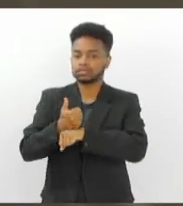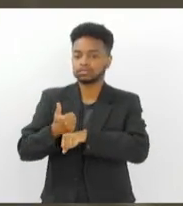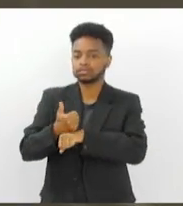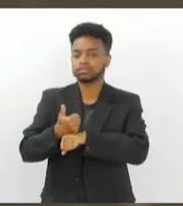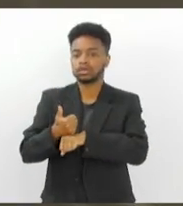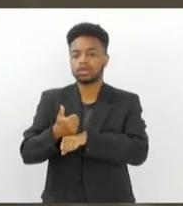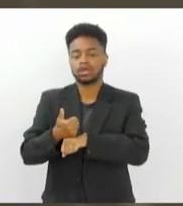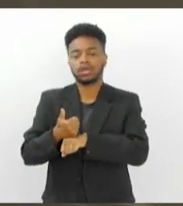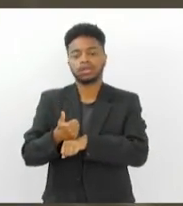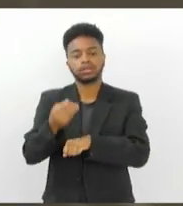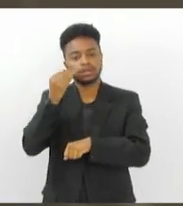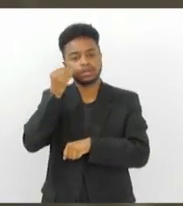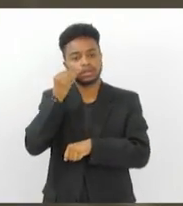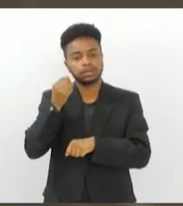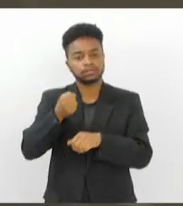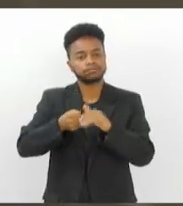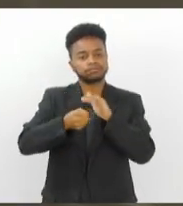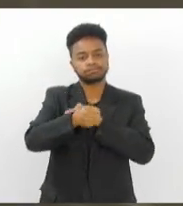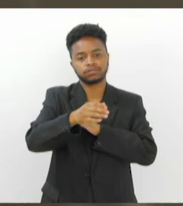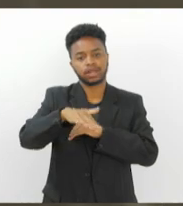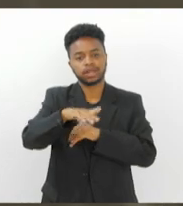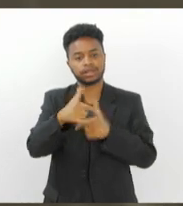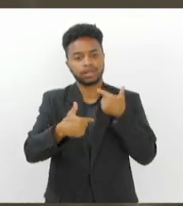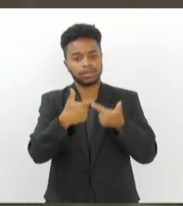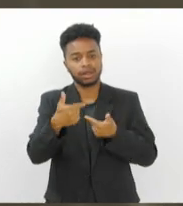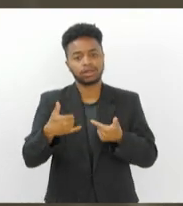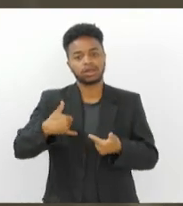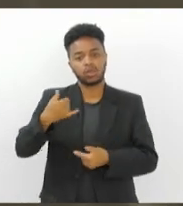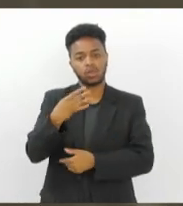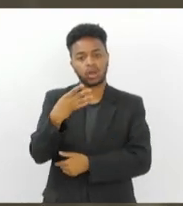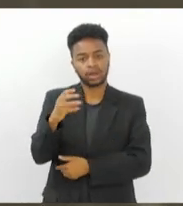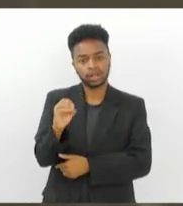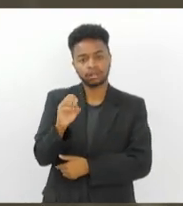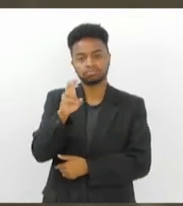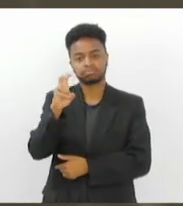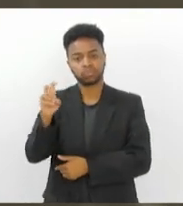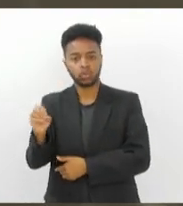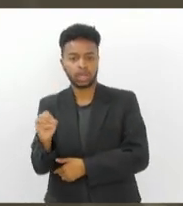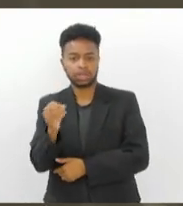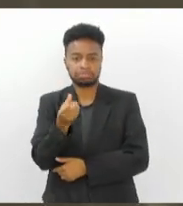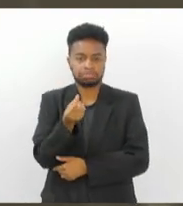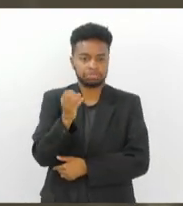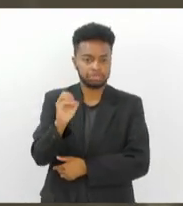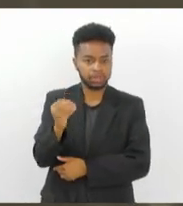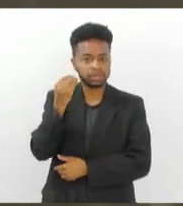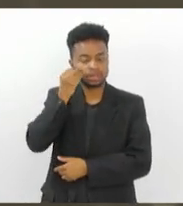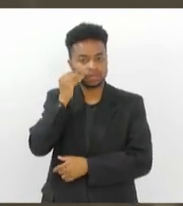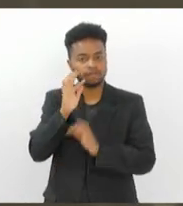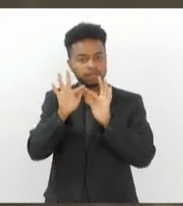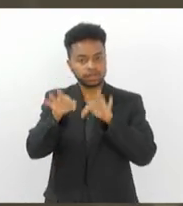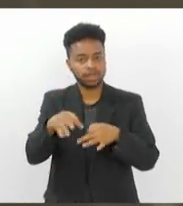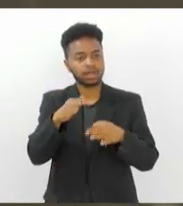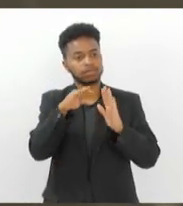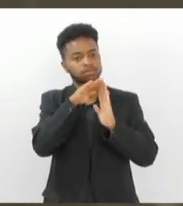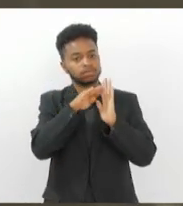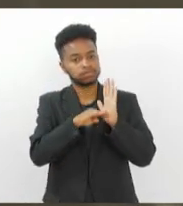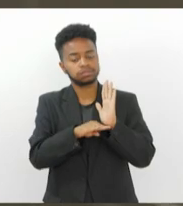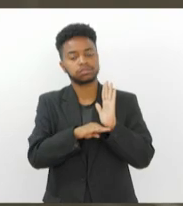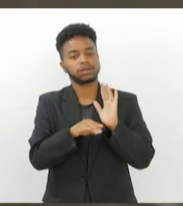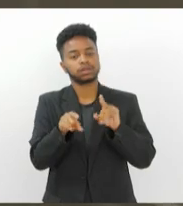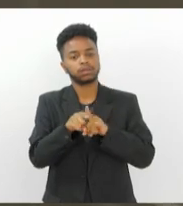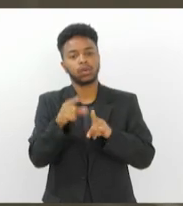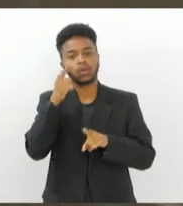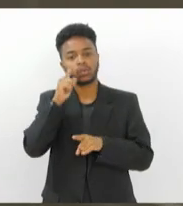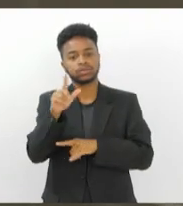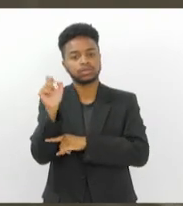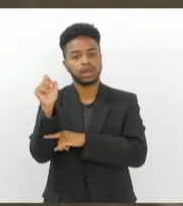possa botar no mercado de trabalho 40 50 60 anos para conseguir concluir a sua etapa e automaticamente conseguir a sua